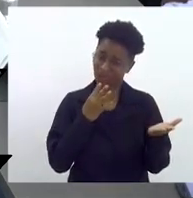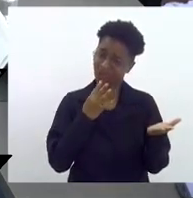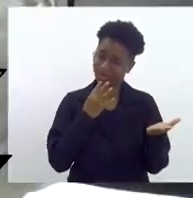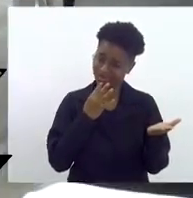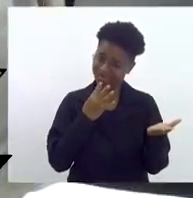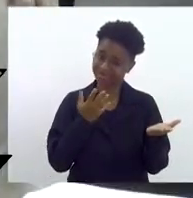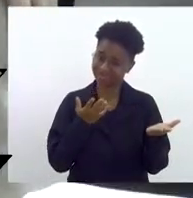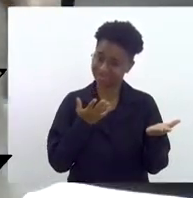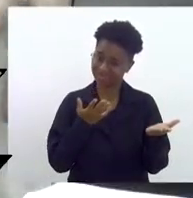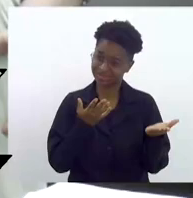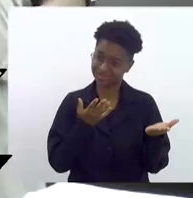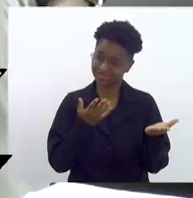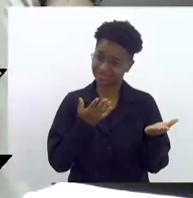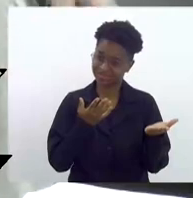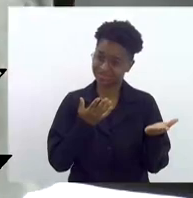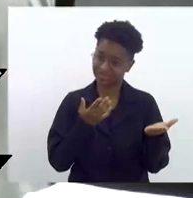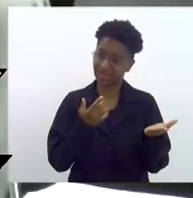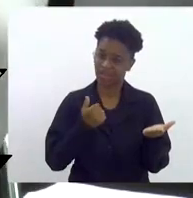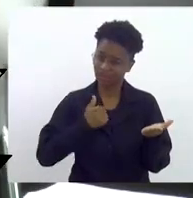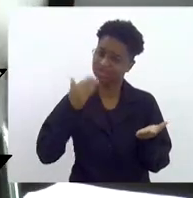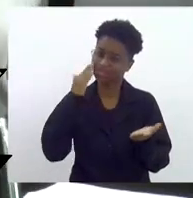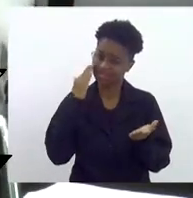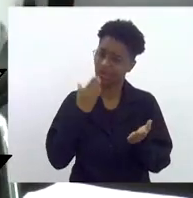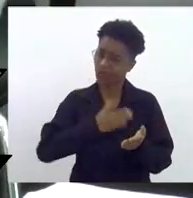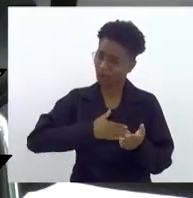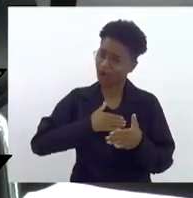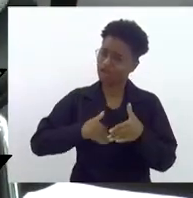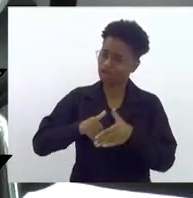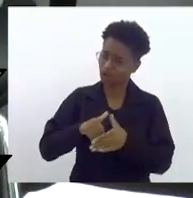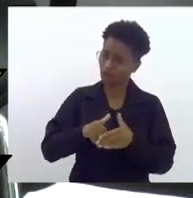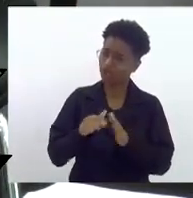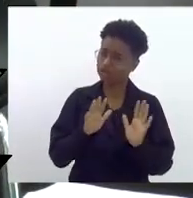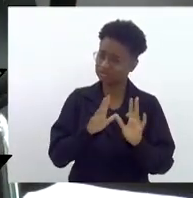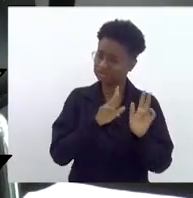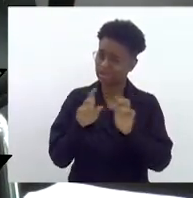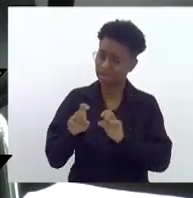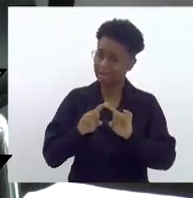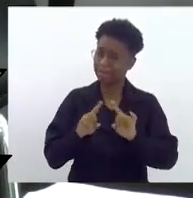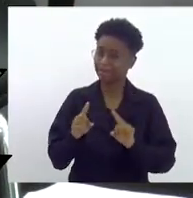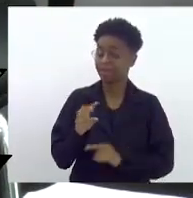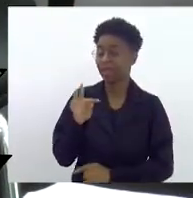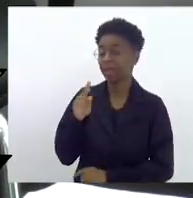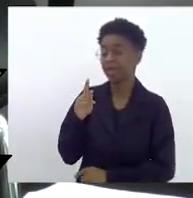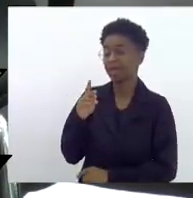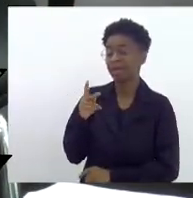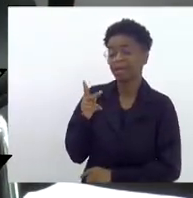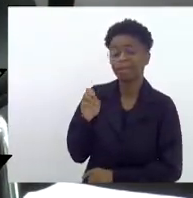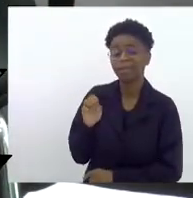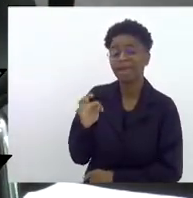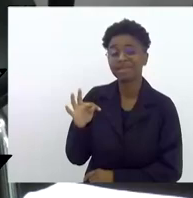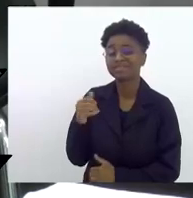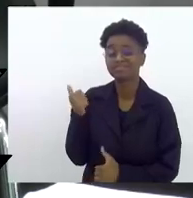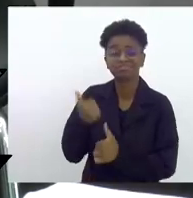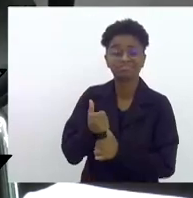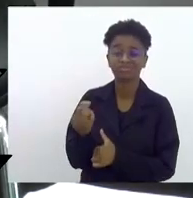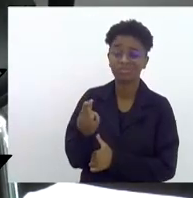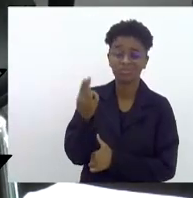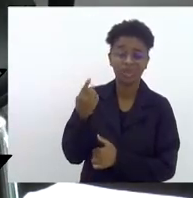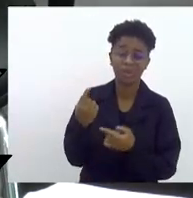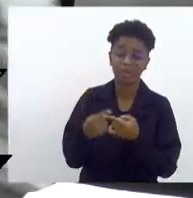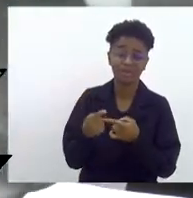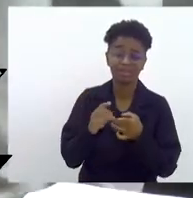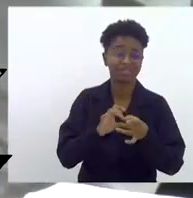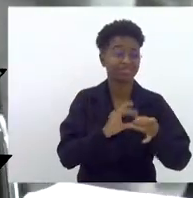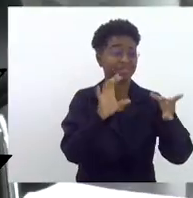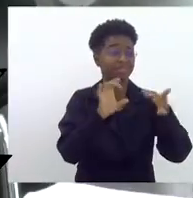em tabela as Fronteira futebolística o pet já é substituível porque caiu no domínio